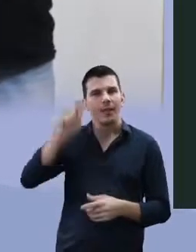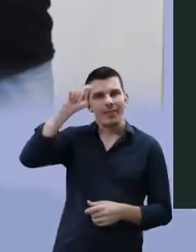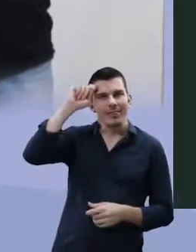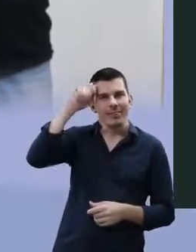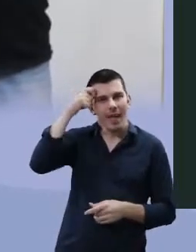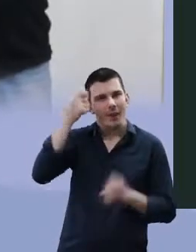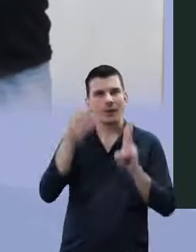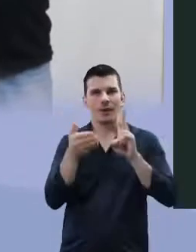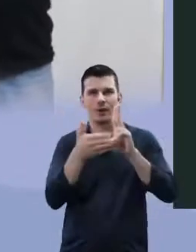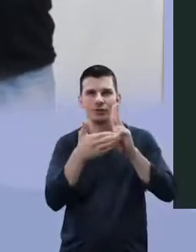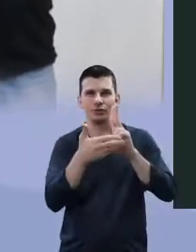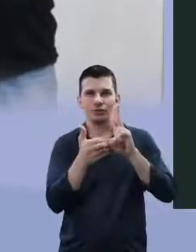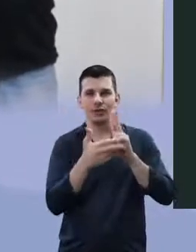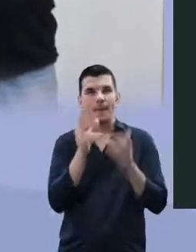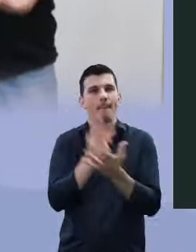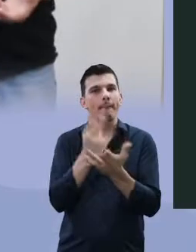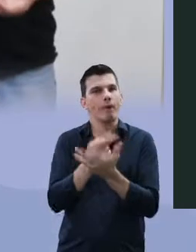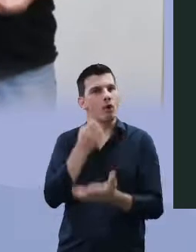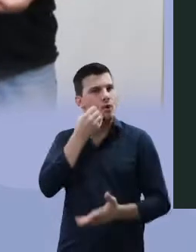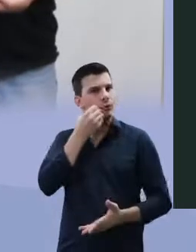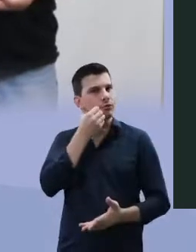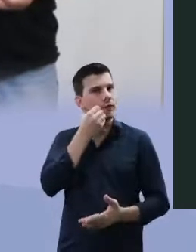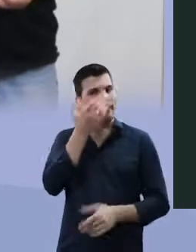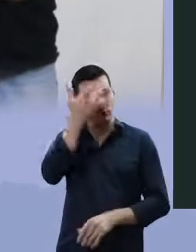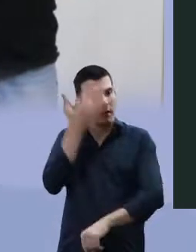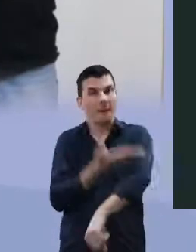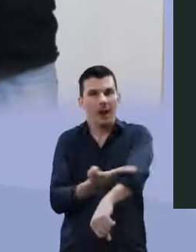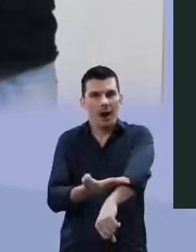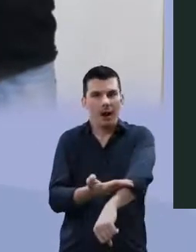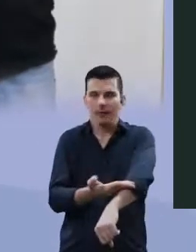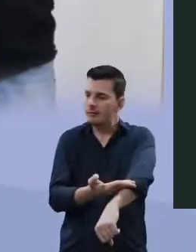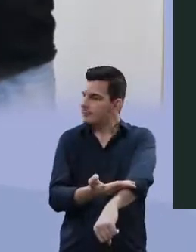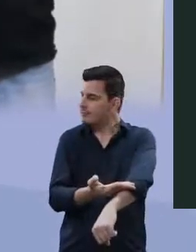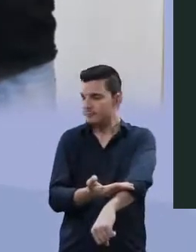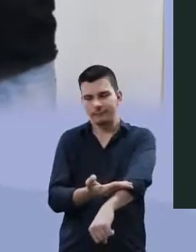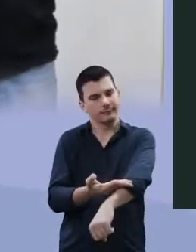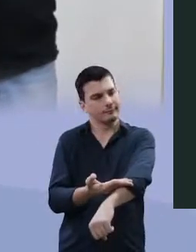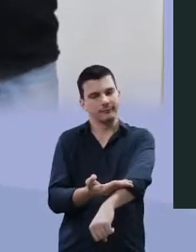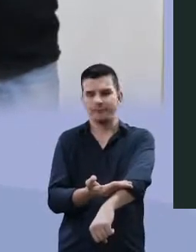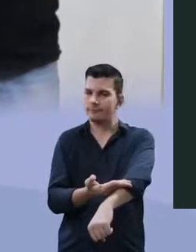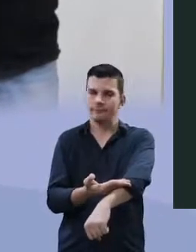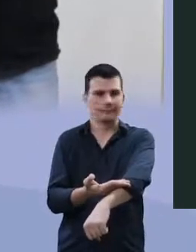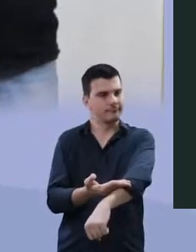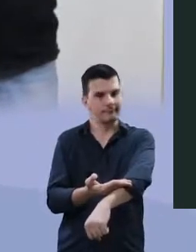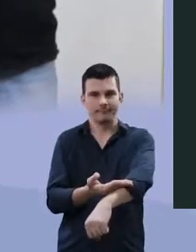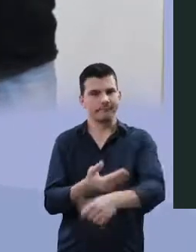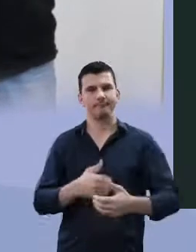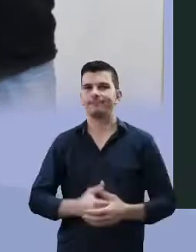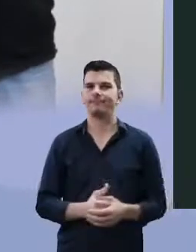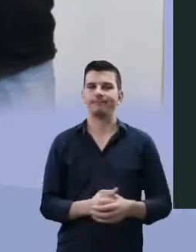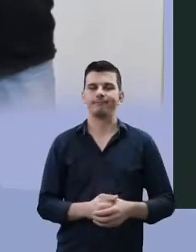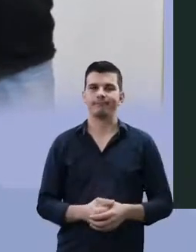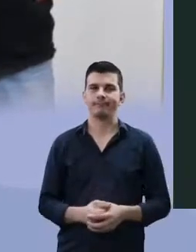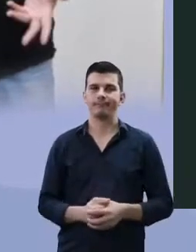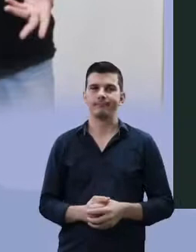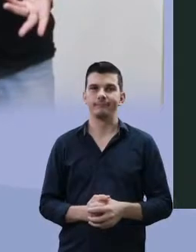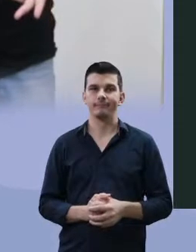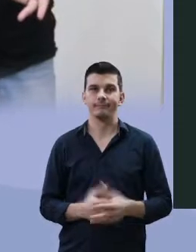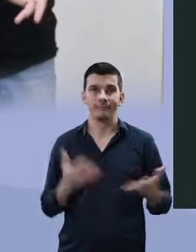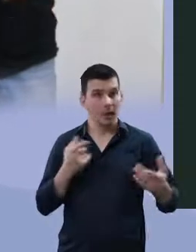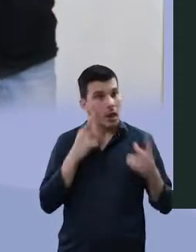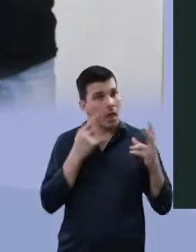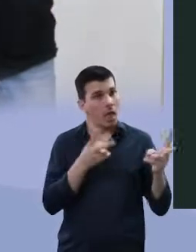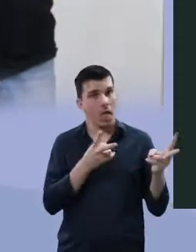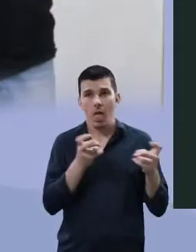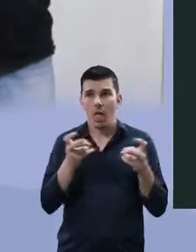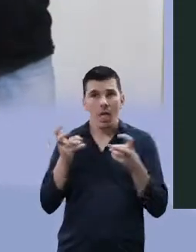poderes. Negros e indígenas têm as mesmas oportunidades que os brancos? Uma resposta óbvia, né, para essa pergunta é não.